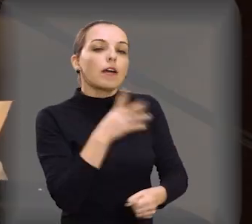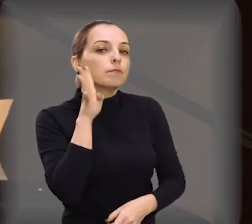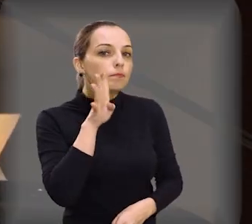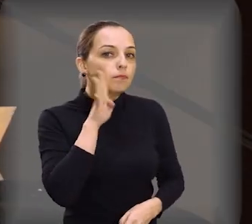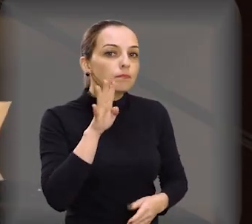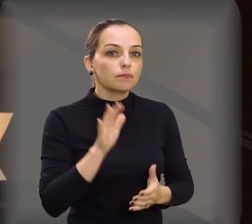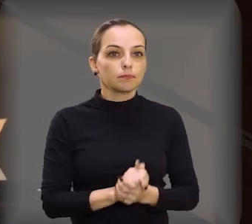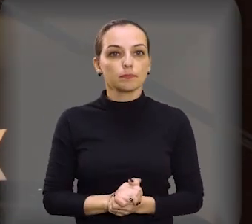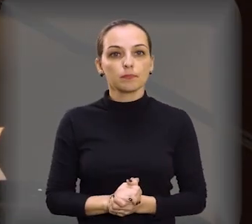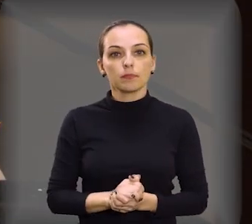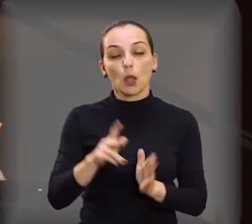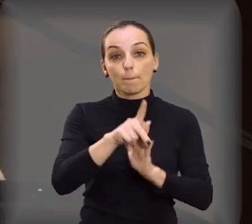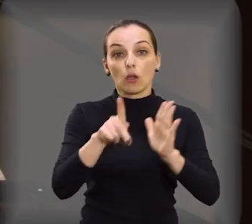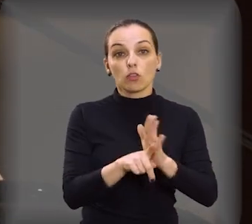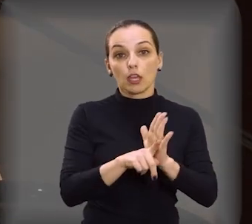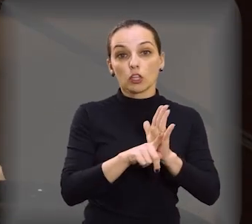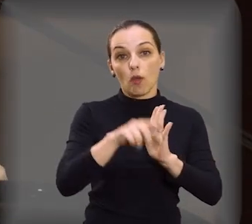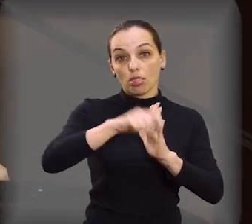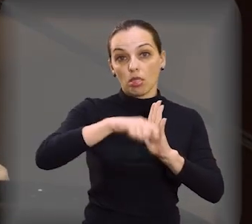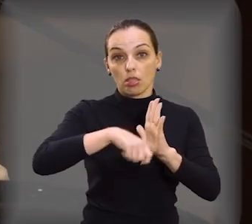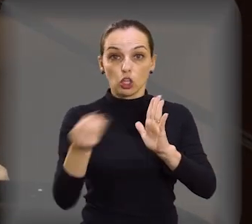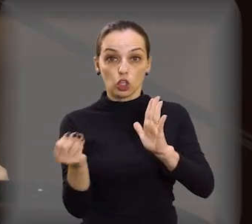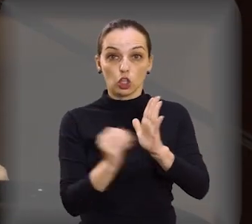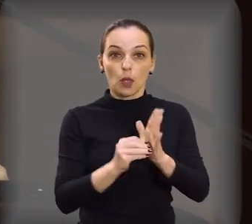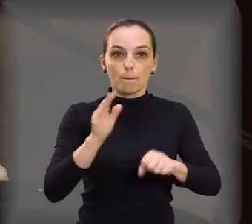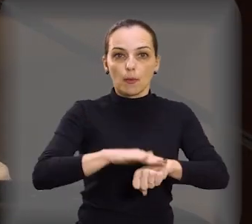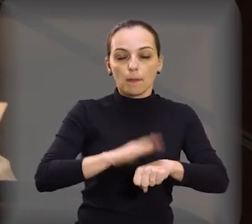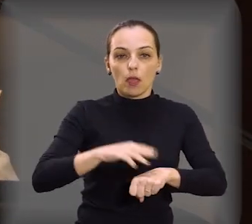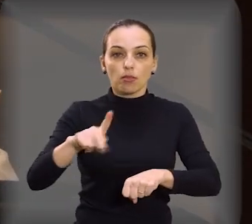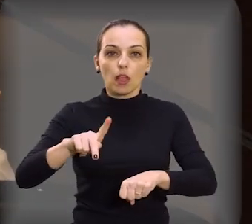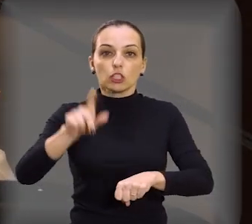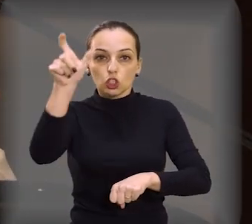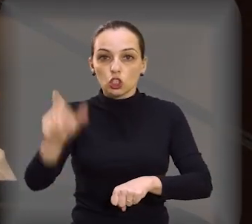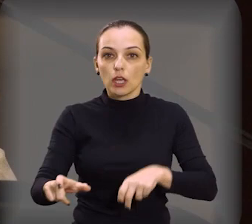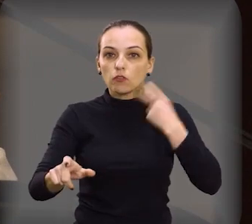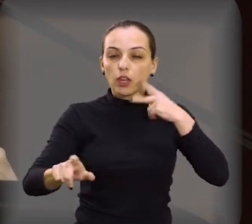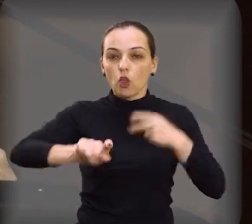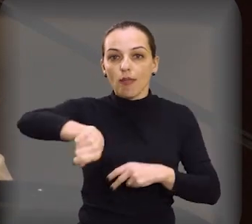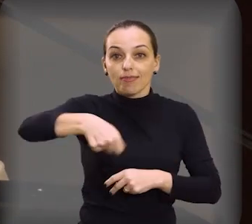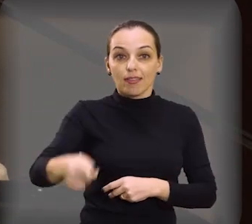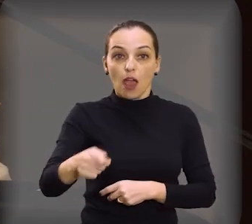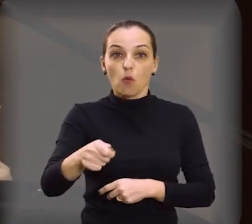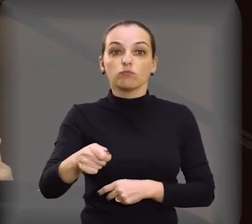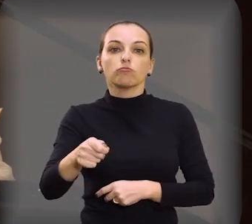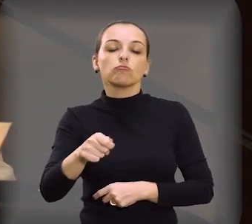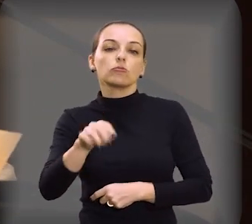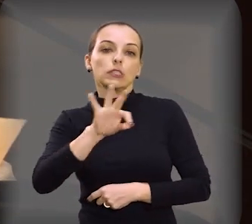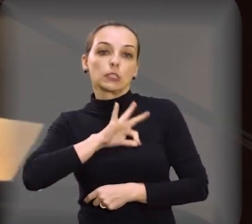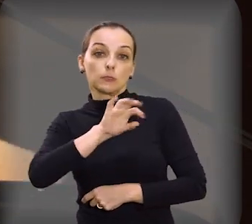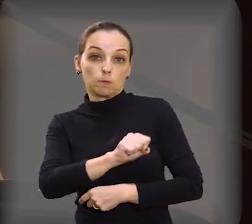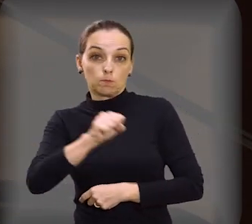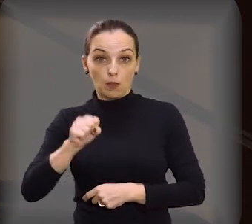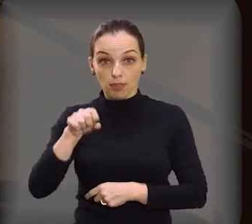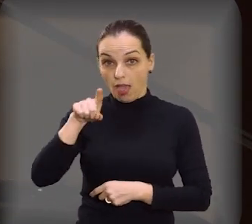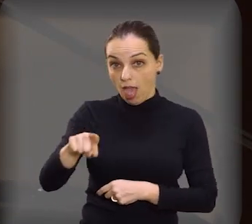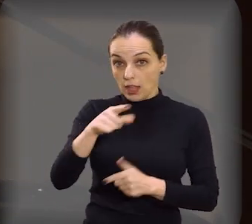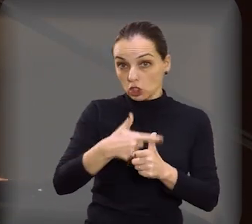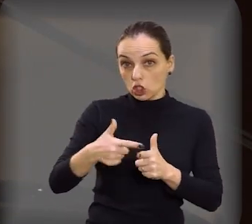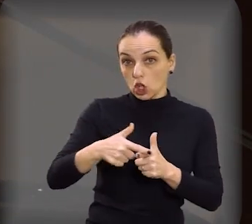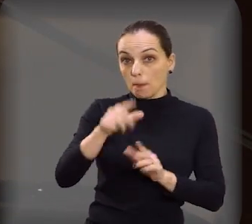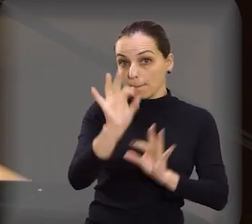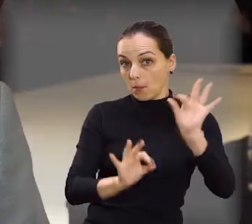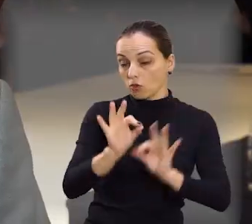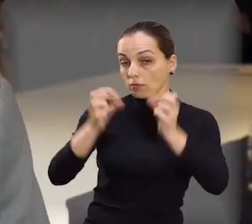legal. O presidente da Câmara Municipal e autor da lei que instituiu o evento no calendário oficial do município destacou a importância